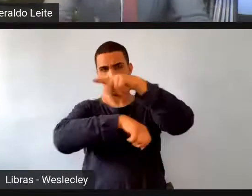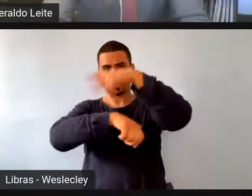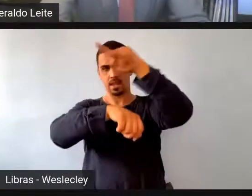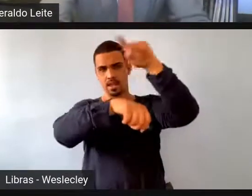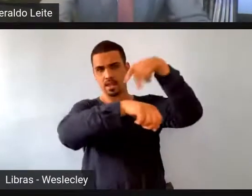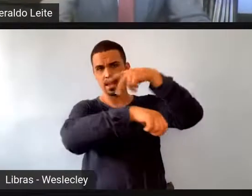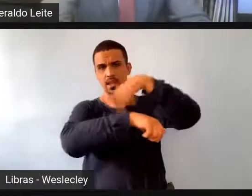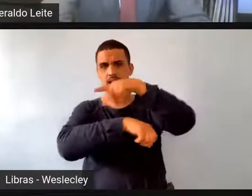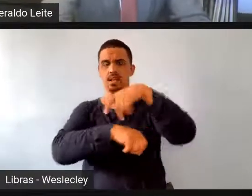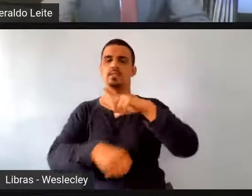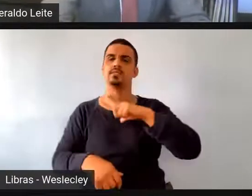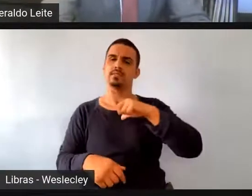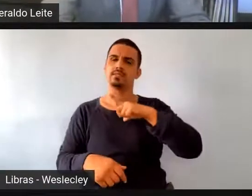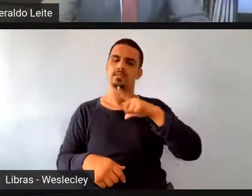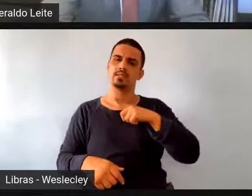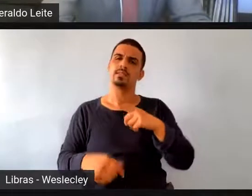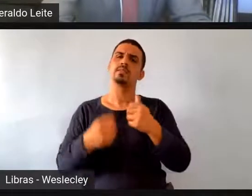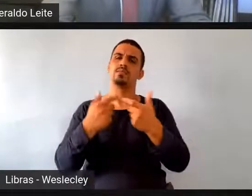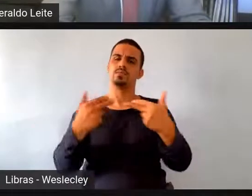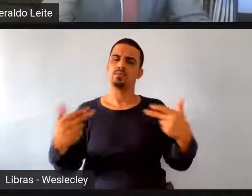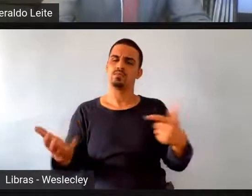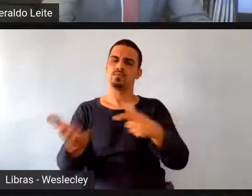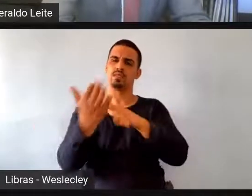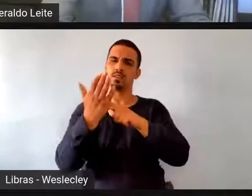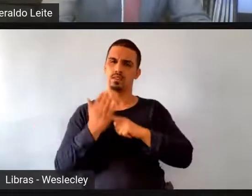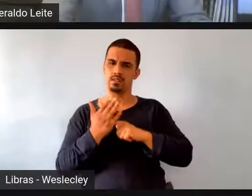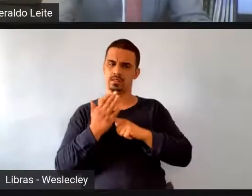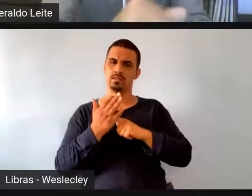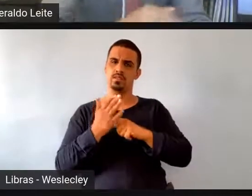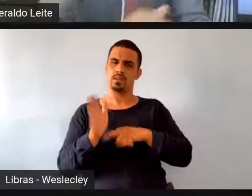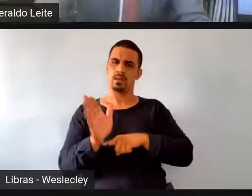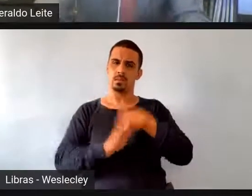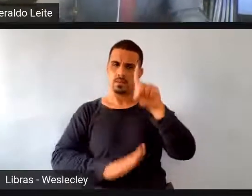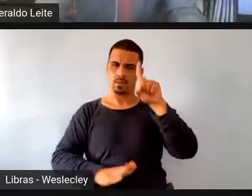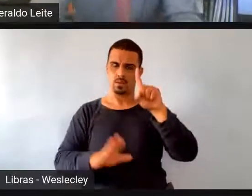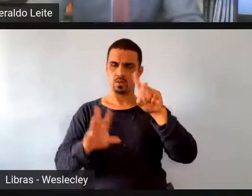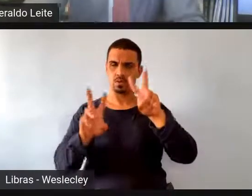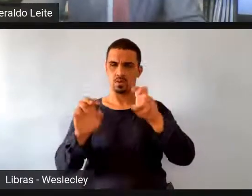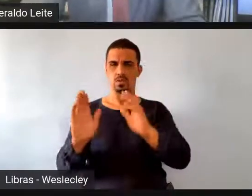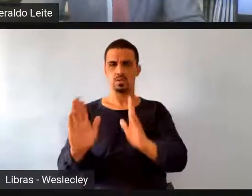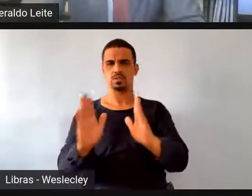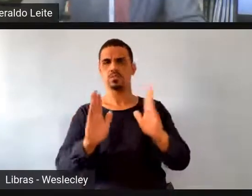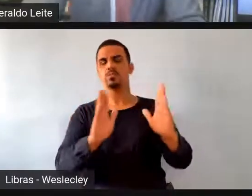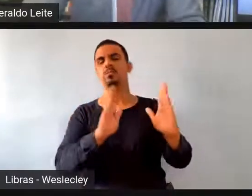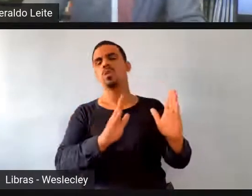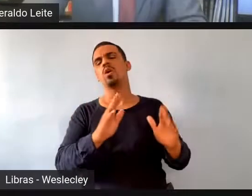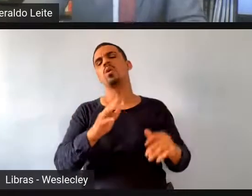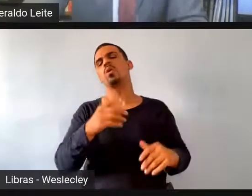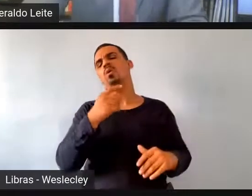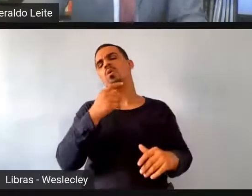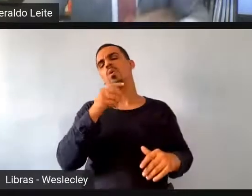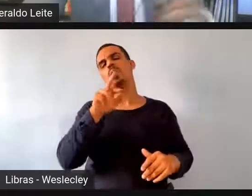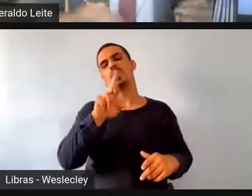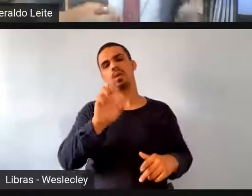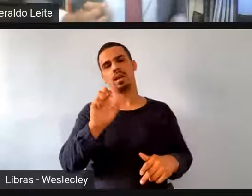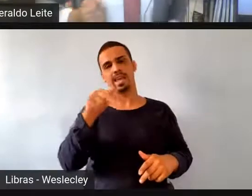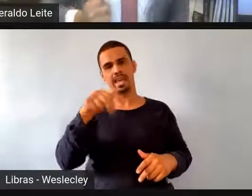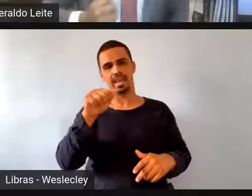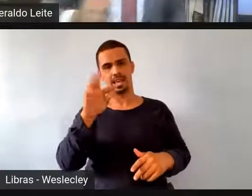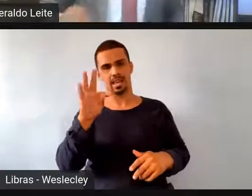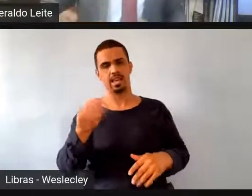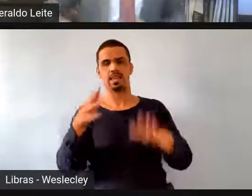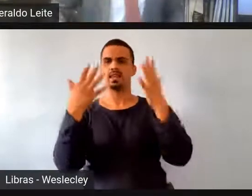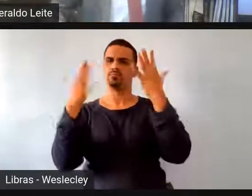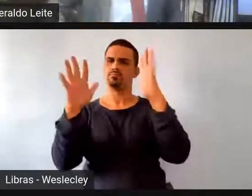inclusive repassada novamente nesse bloco de perguntas. O Renato Ferreira, ele elogia, diz que o debate